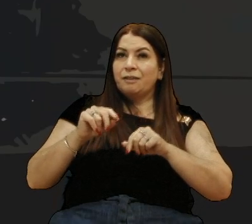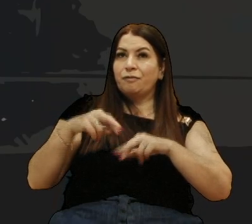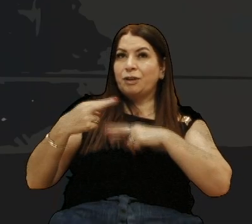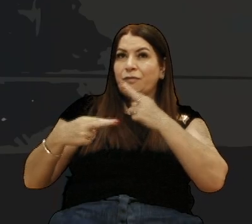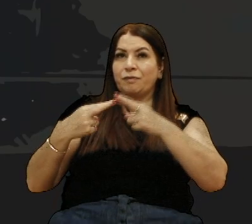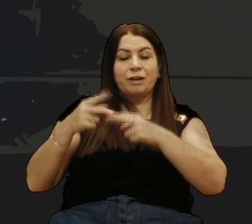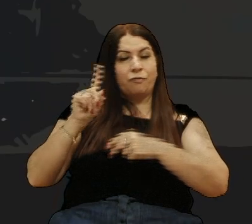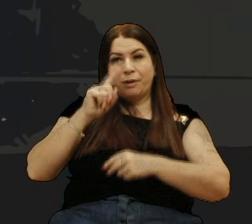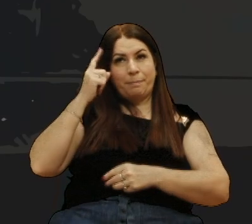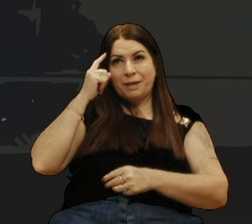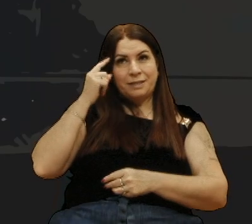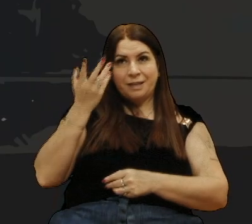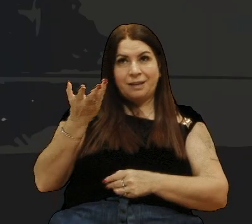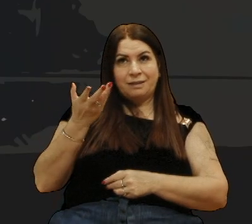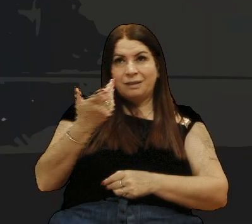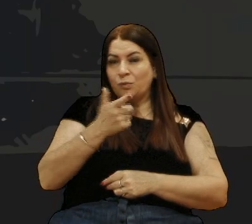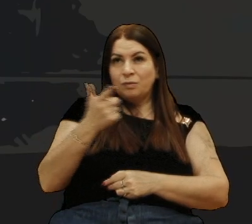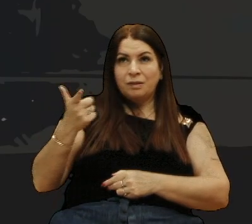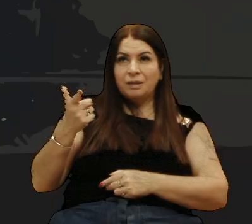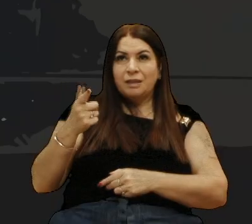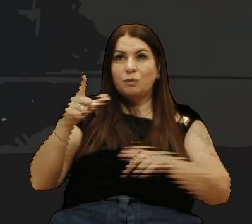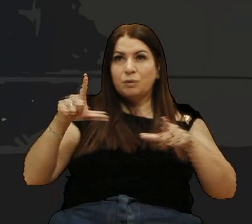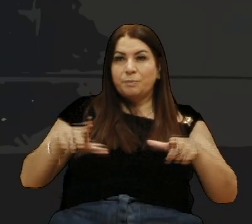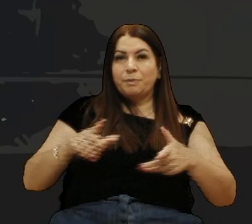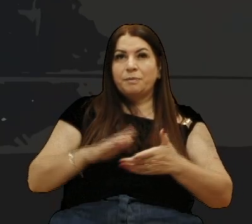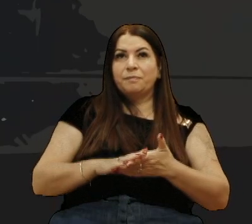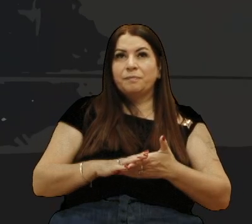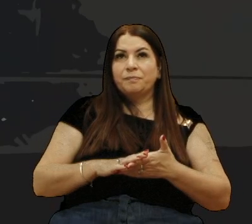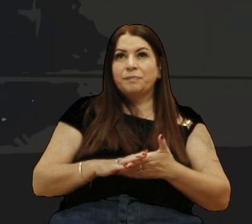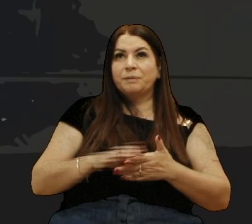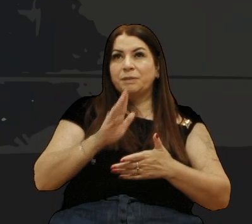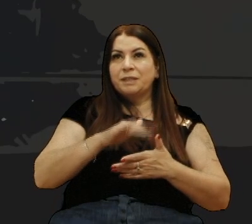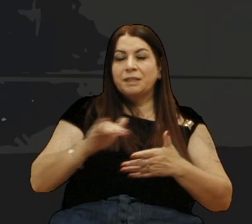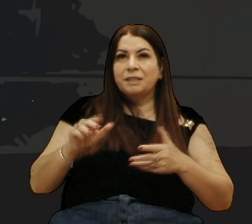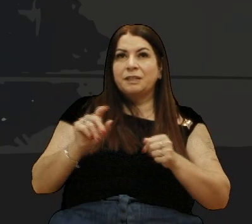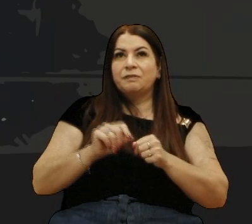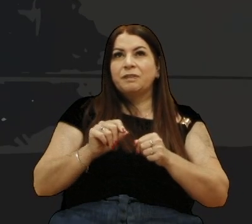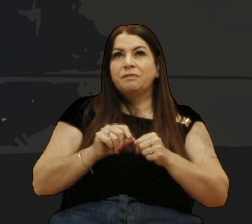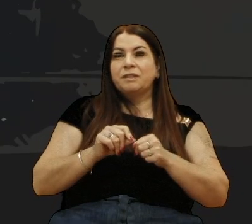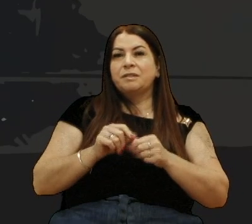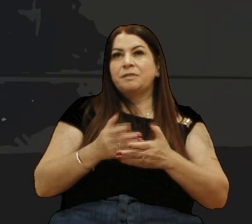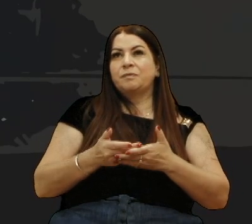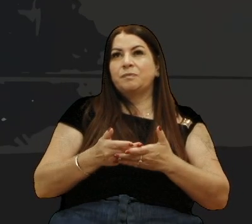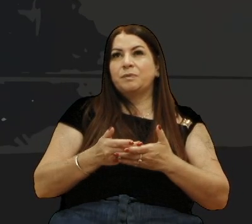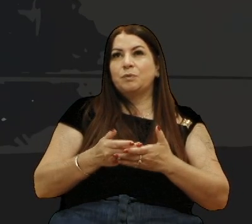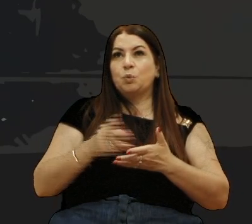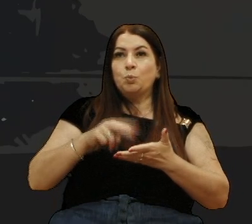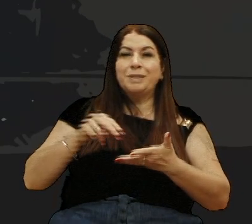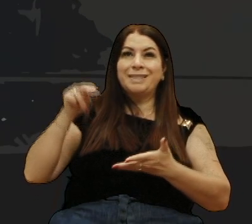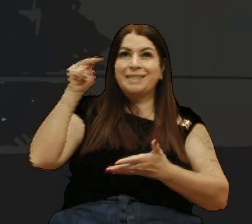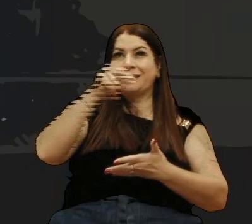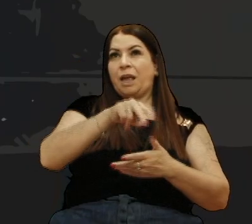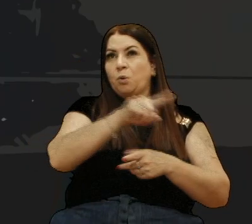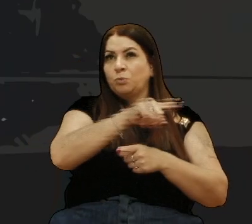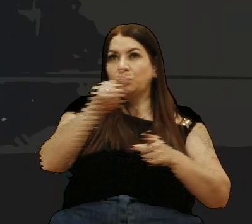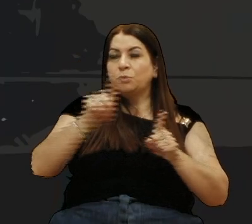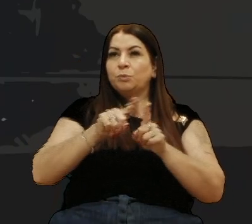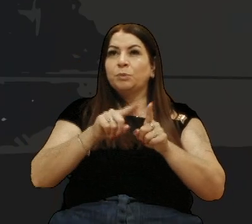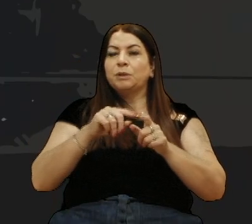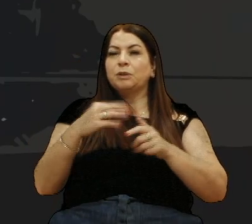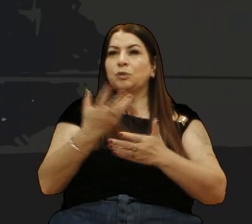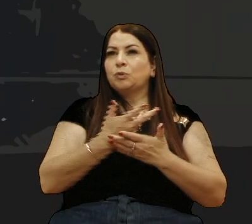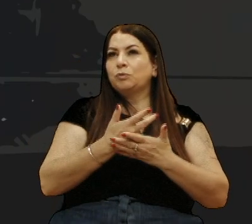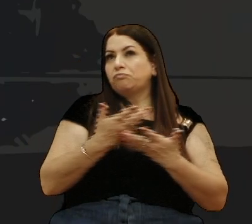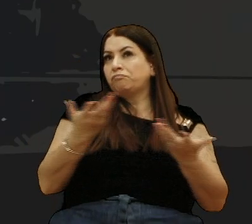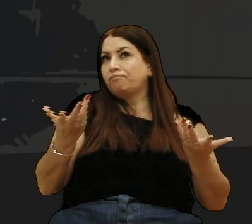foi pensada, né? Então, ela não tem espaço para as crianças fazerem realmente o salto ali, e ela